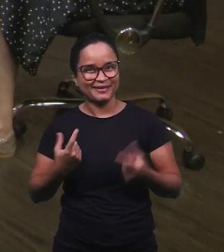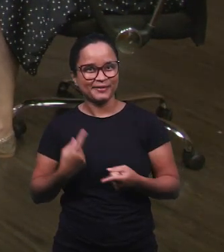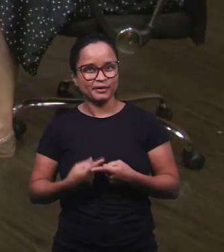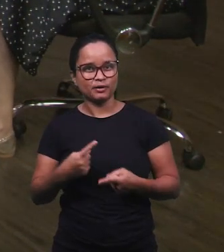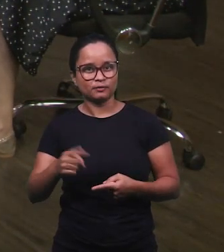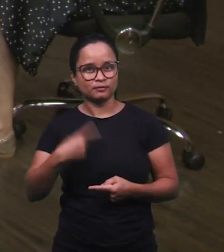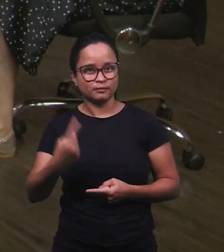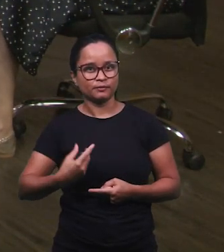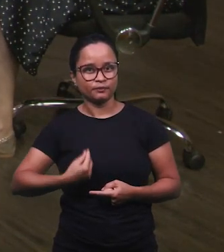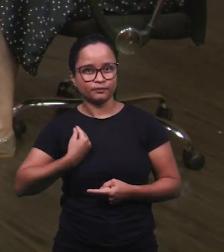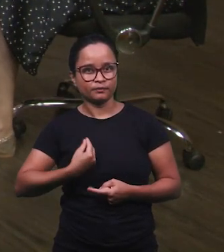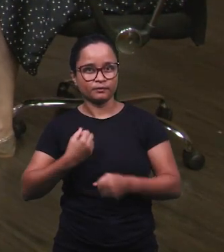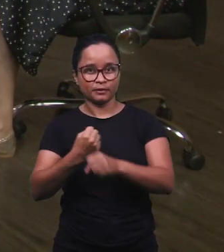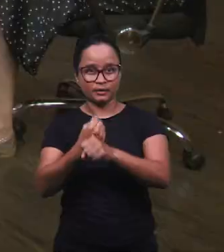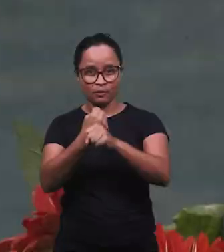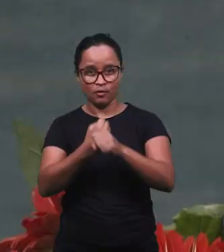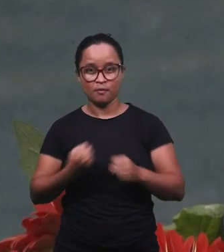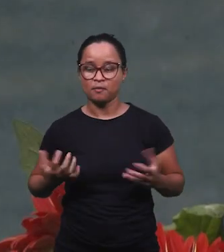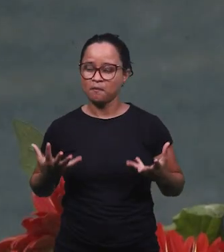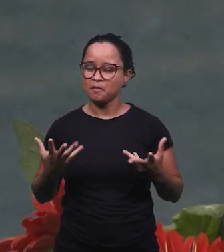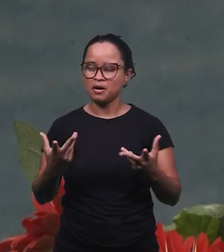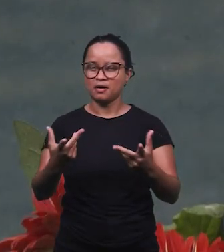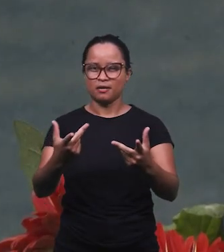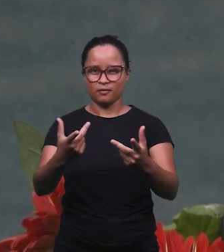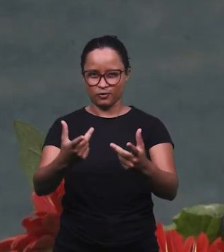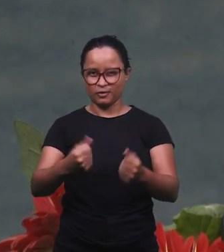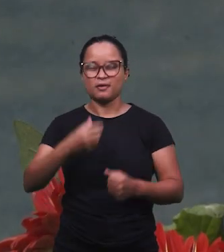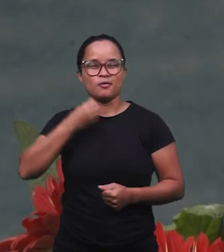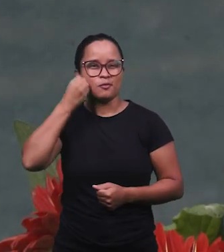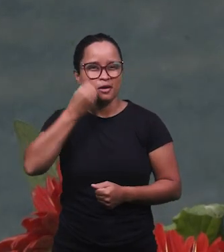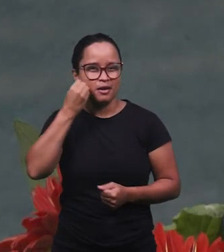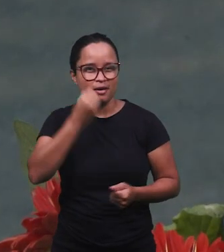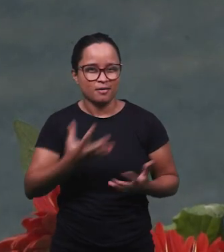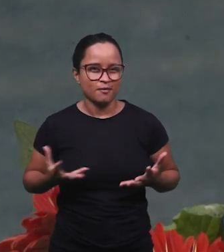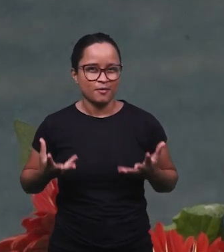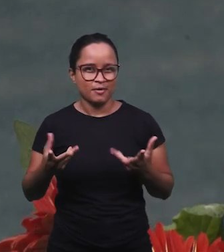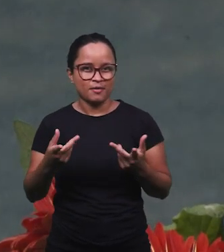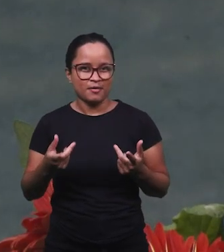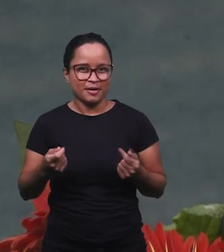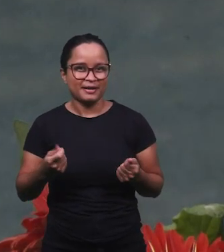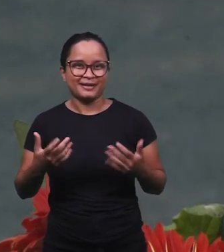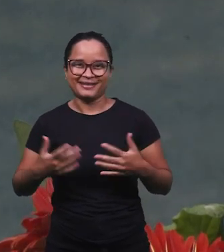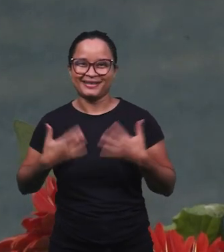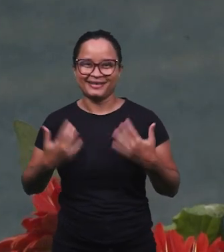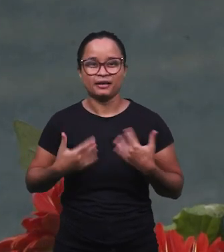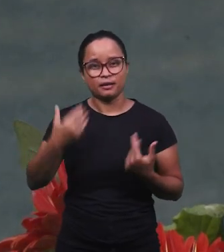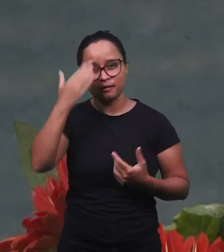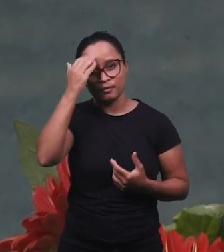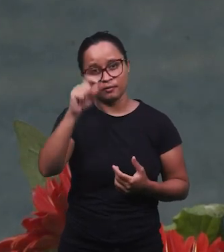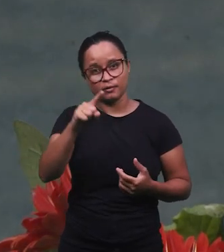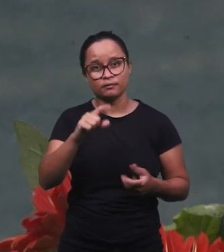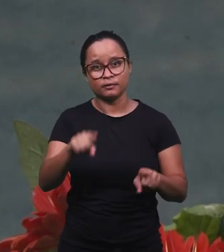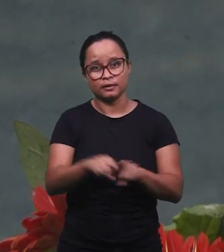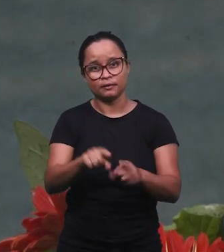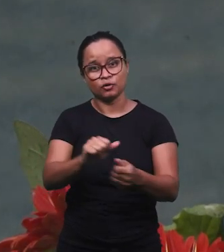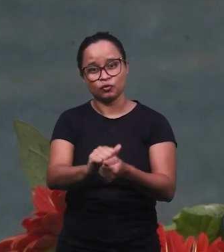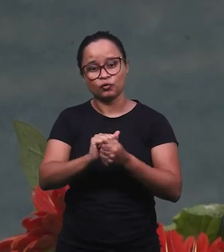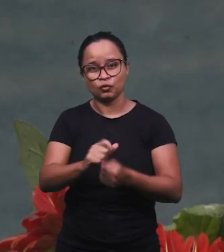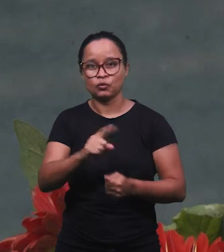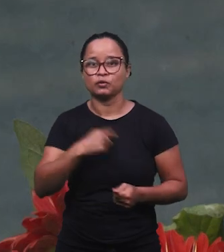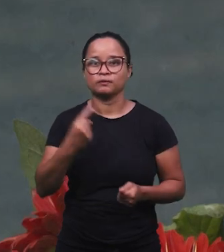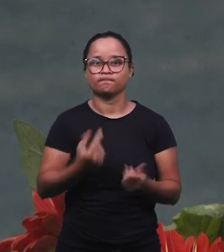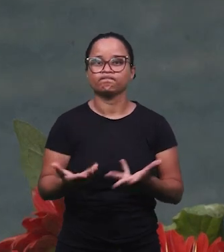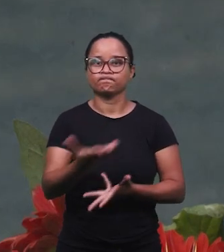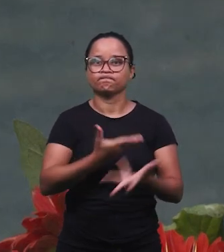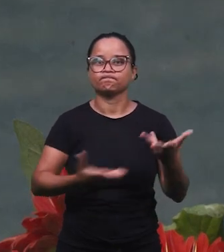por estarmos vivendo esta obra maravilhosa, vivendo essa experiência grandiosa e alegres por saber que você também está aí junto